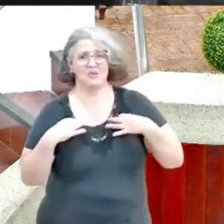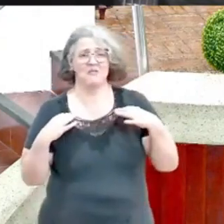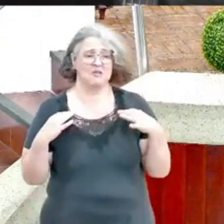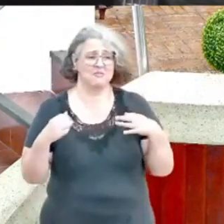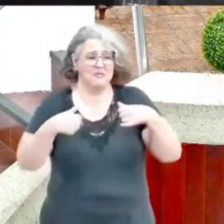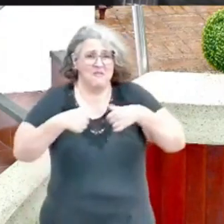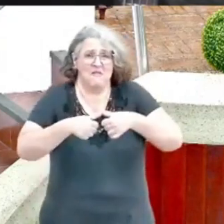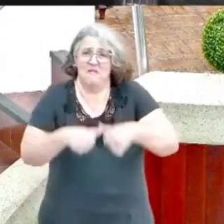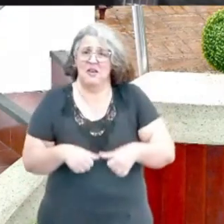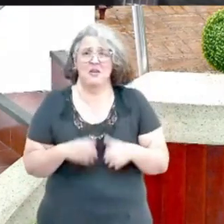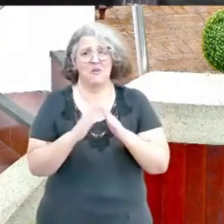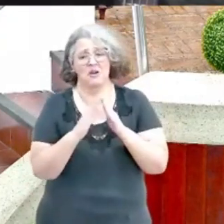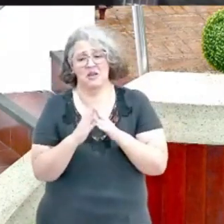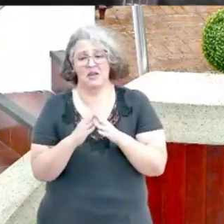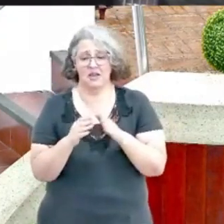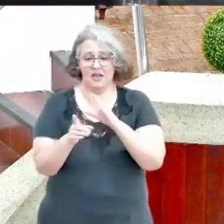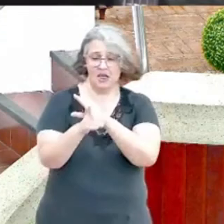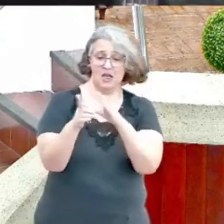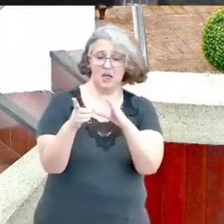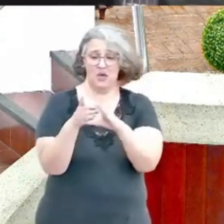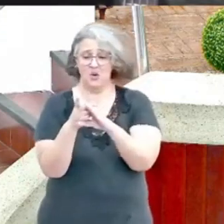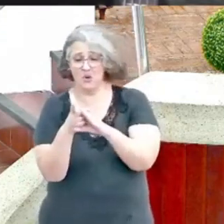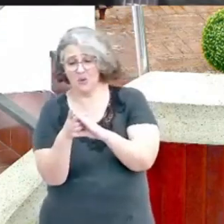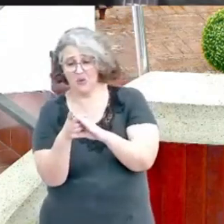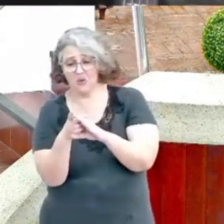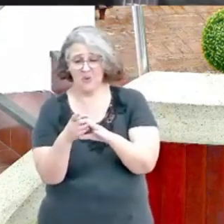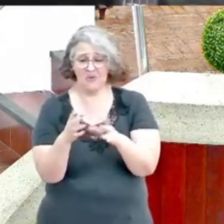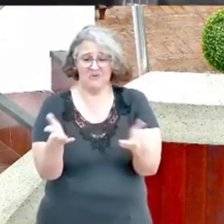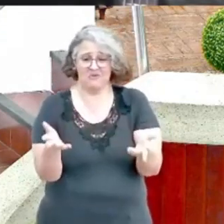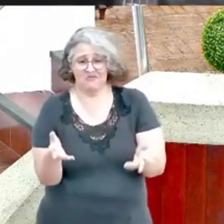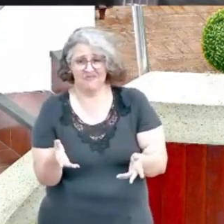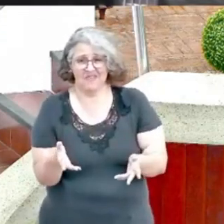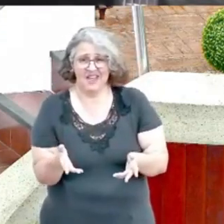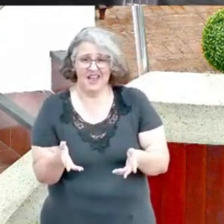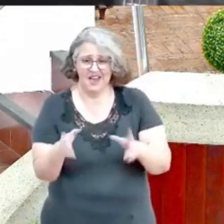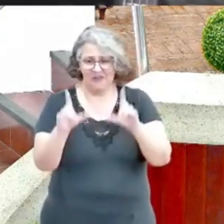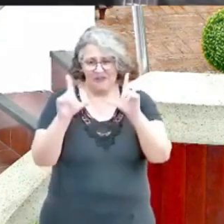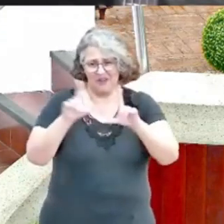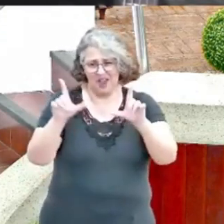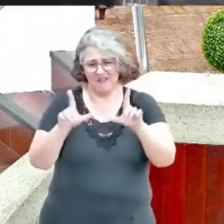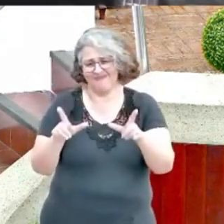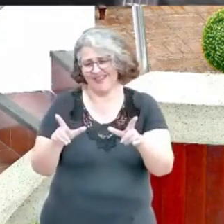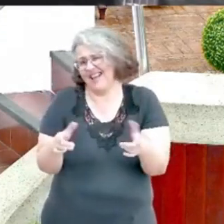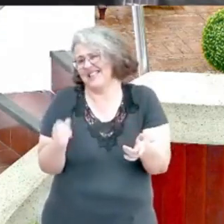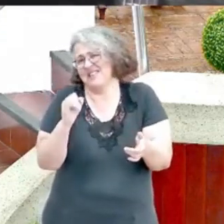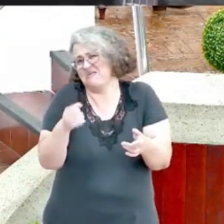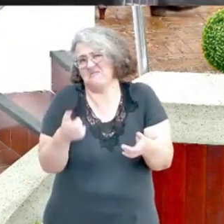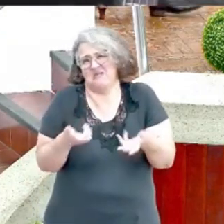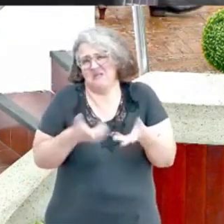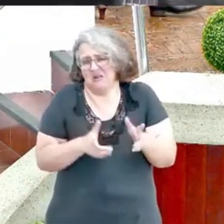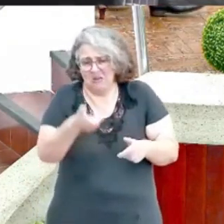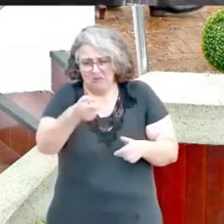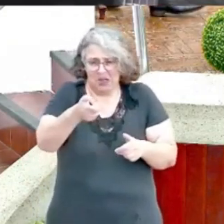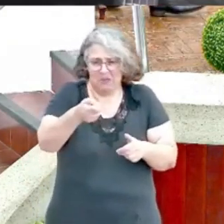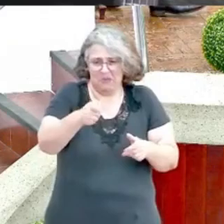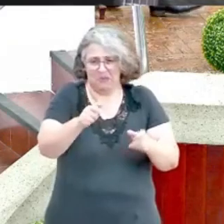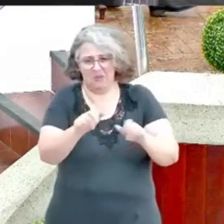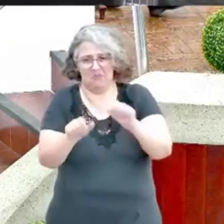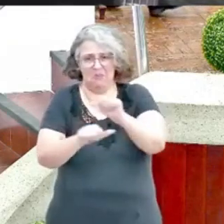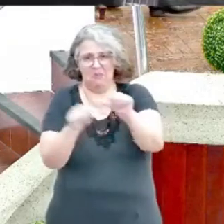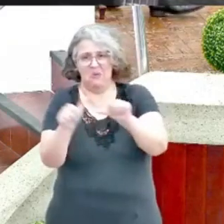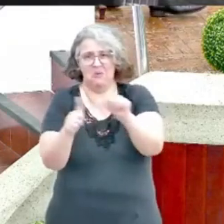aqui, vou assistir o culto, e se eu não gostar, eu troco. Se eu não gostar do que o pastor está falando, eu desligo, vou fazer outra coisa